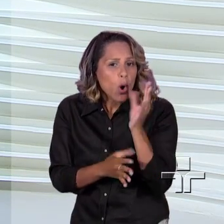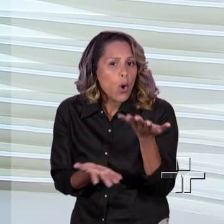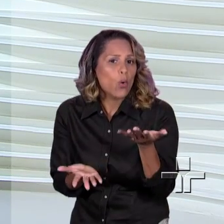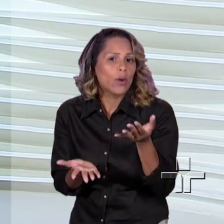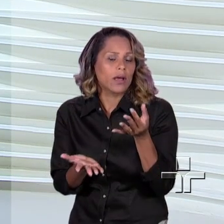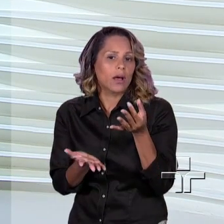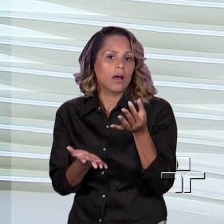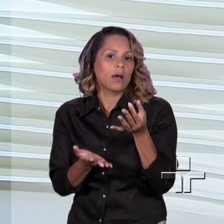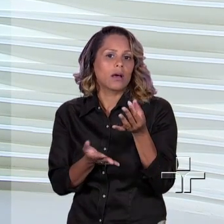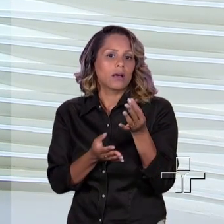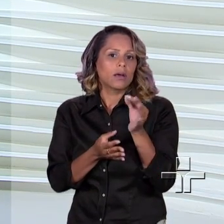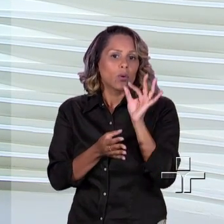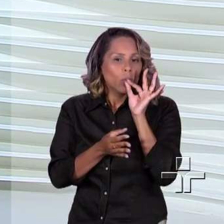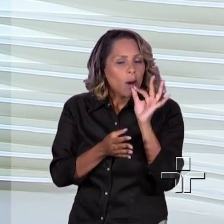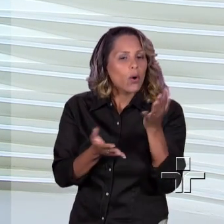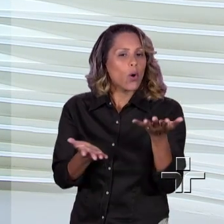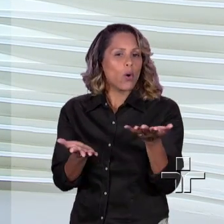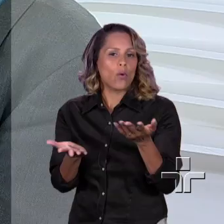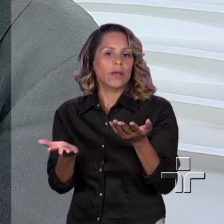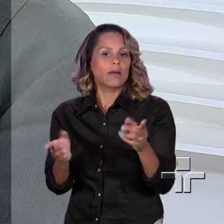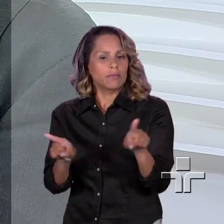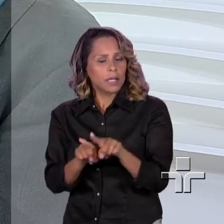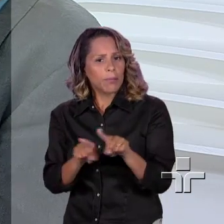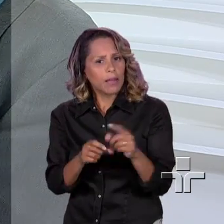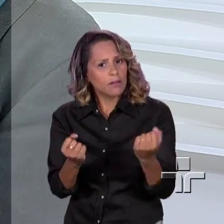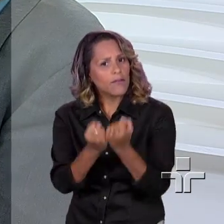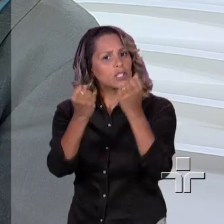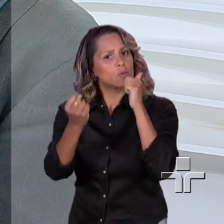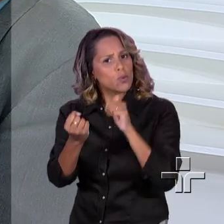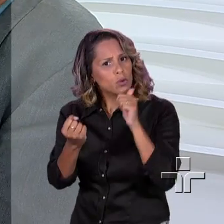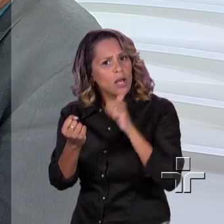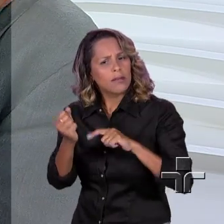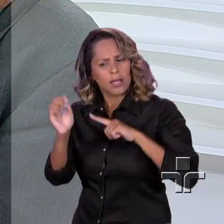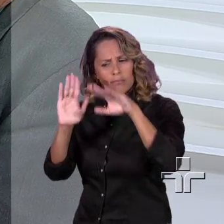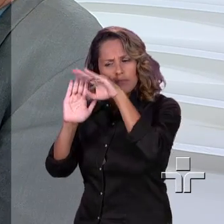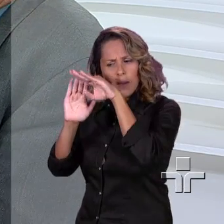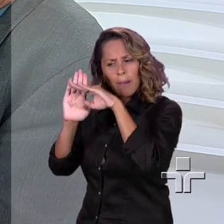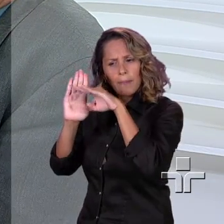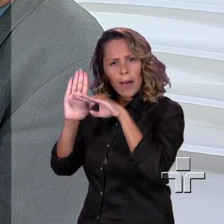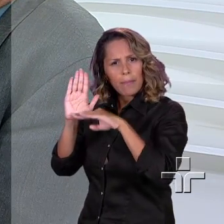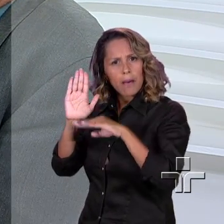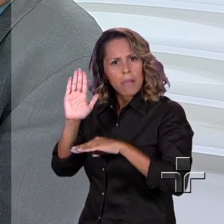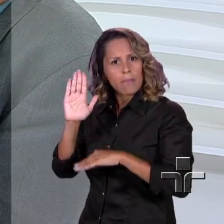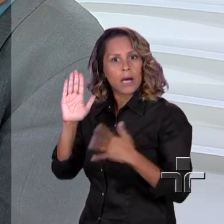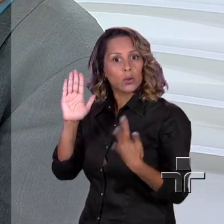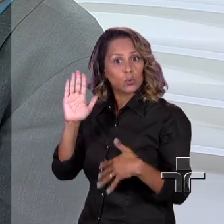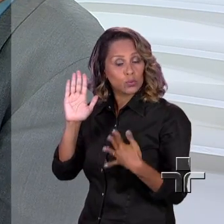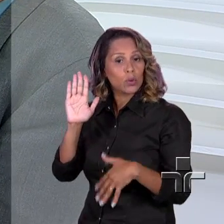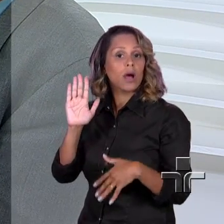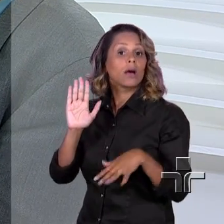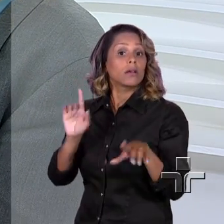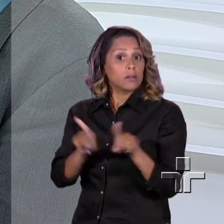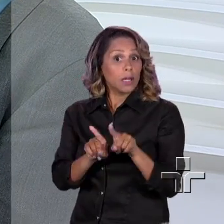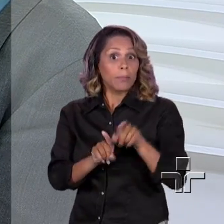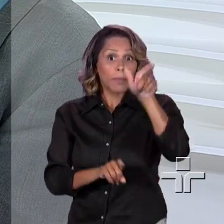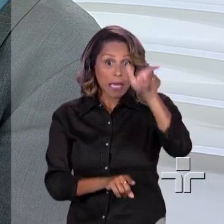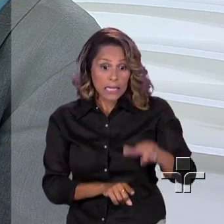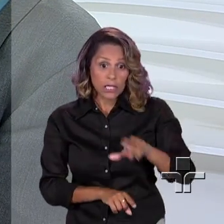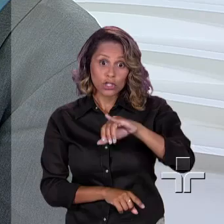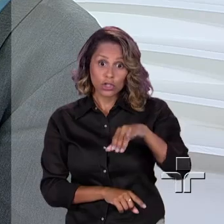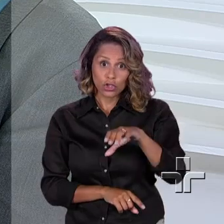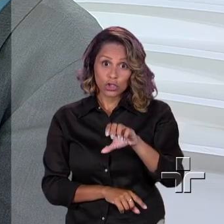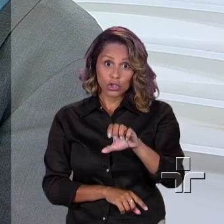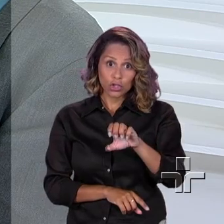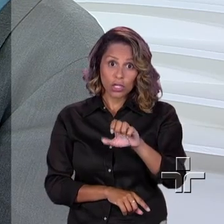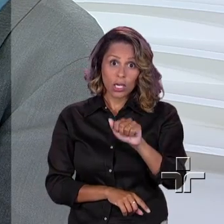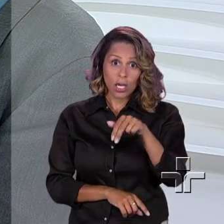e tal. Então, ele é uma pessoa com uma pauta muito ampla e também uma pessoa que está enfrentando a direita